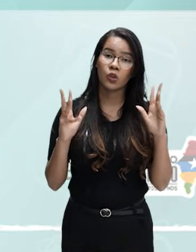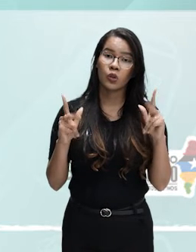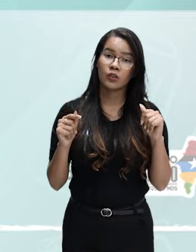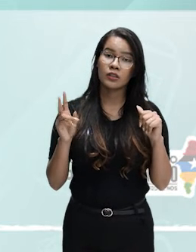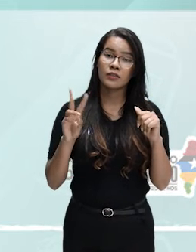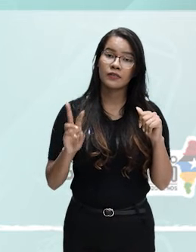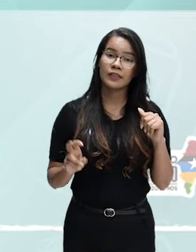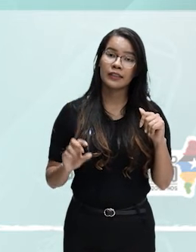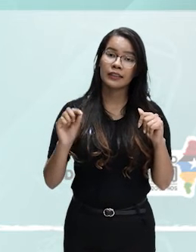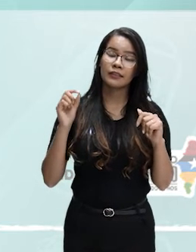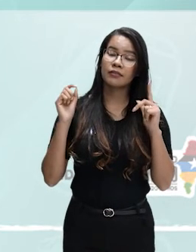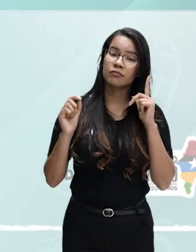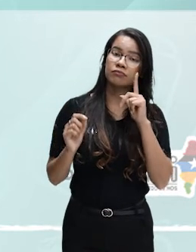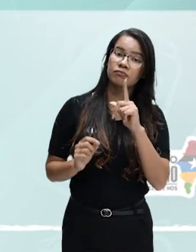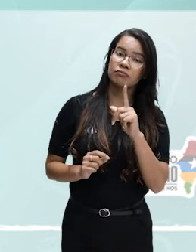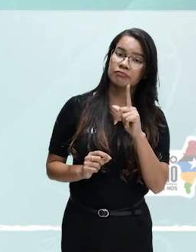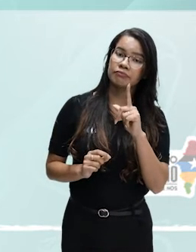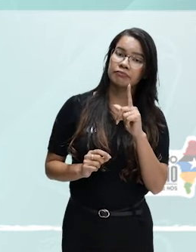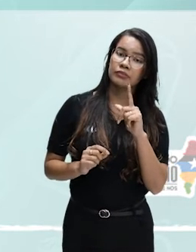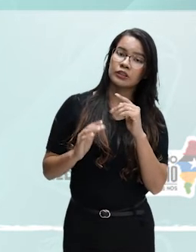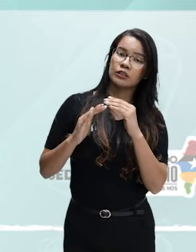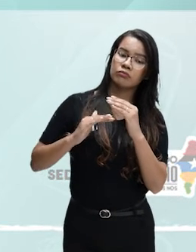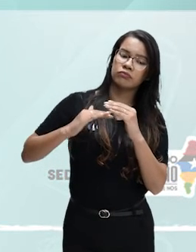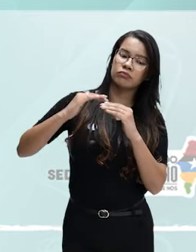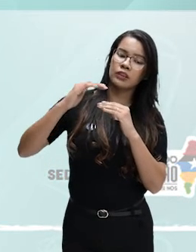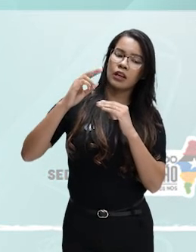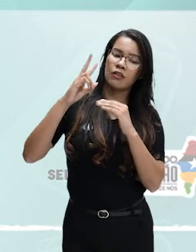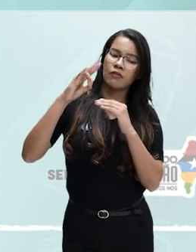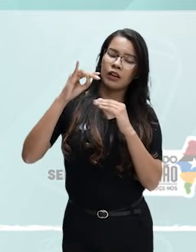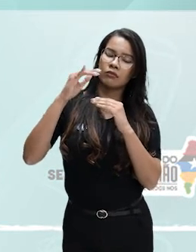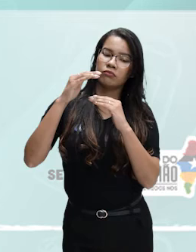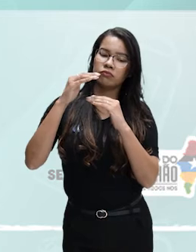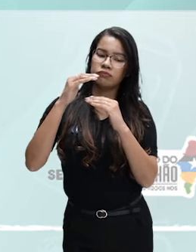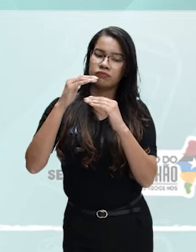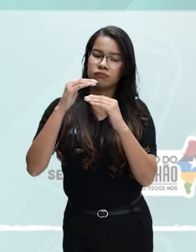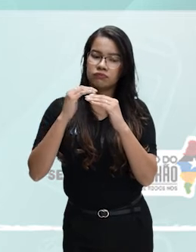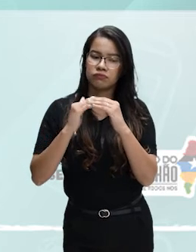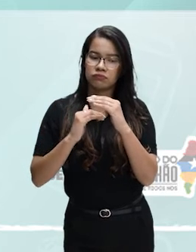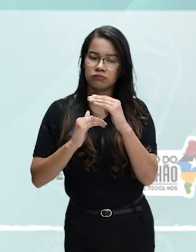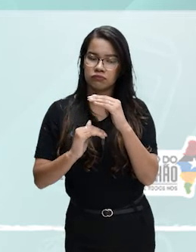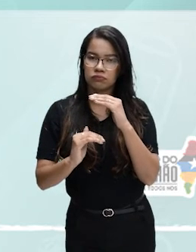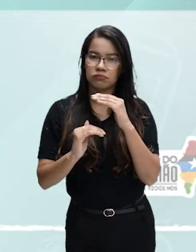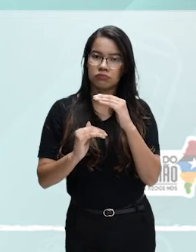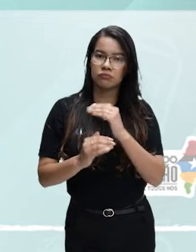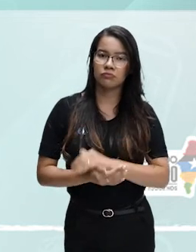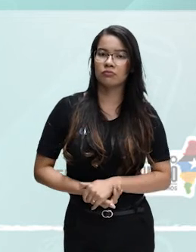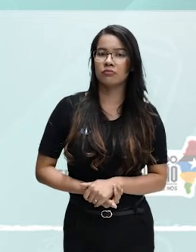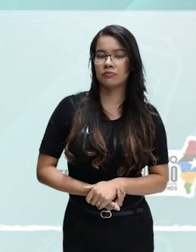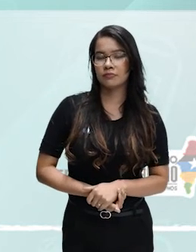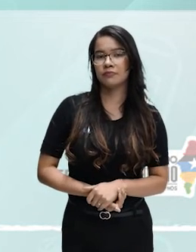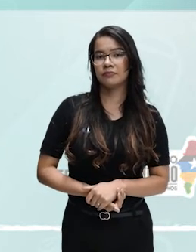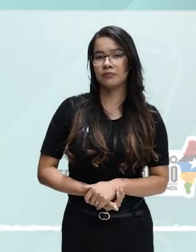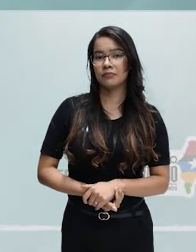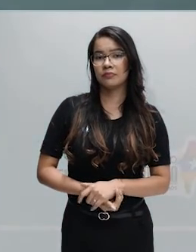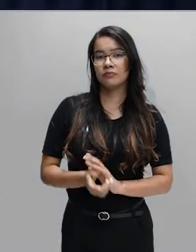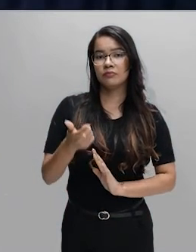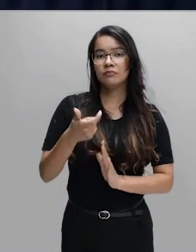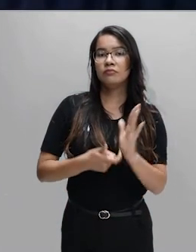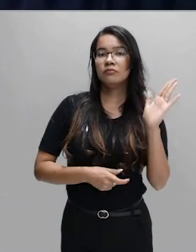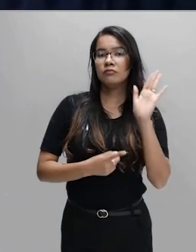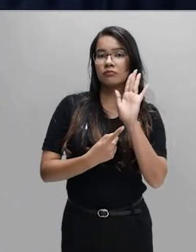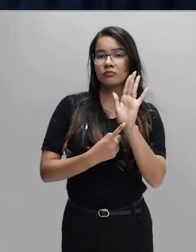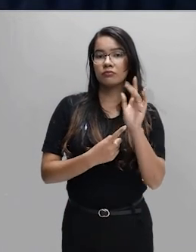que ele atinge a temperatura crítica. E vai desligar quando ele atinge a temperatura mínima. O texto está me dizendo